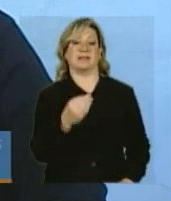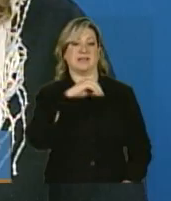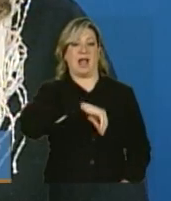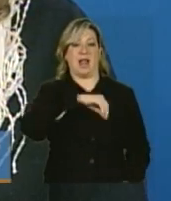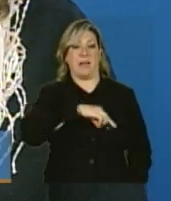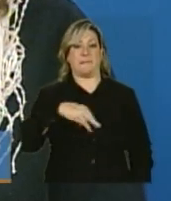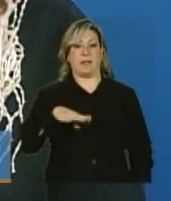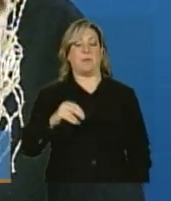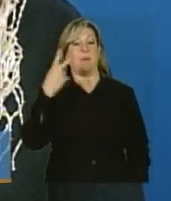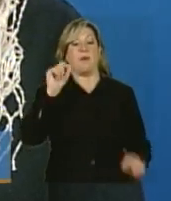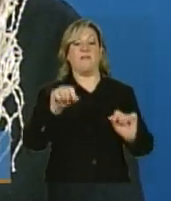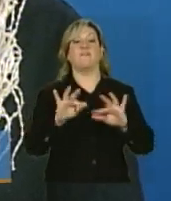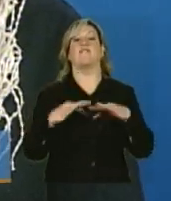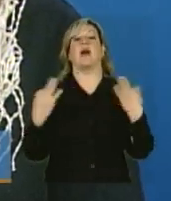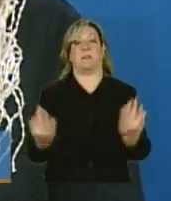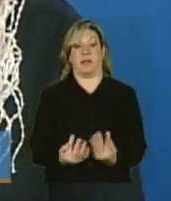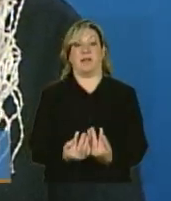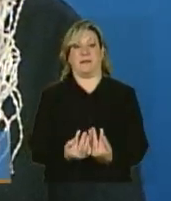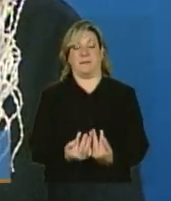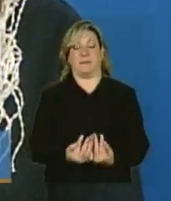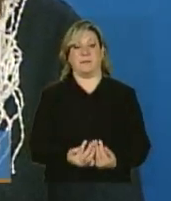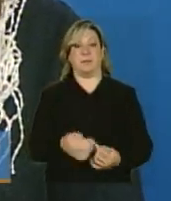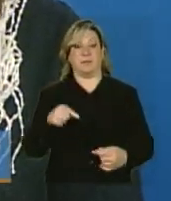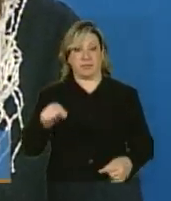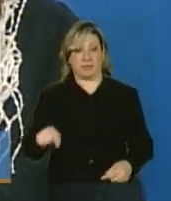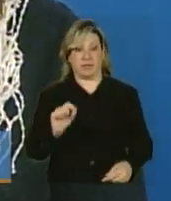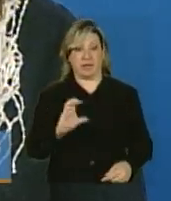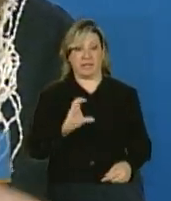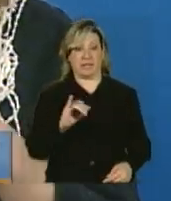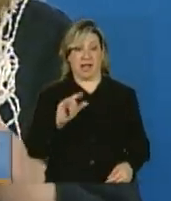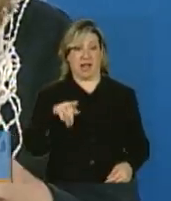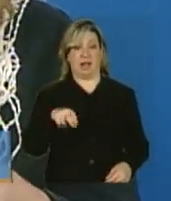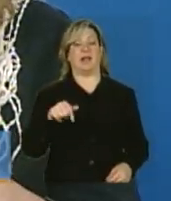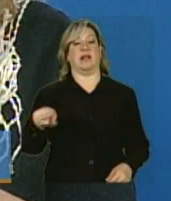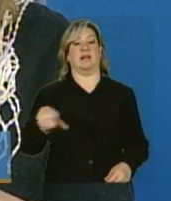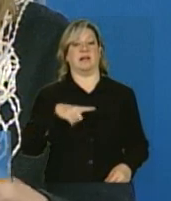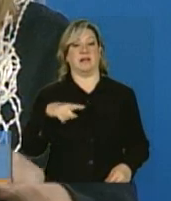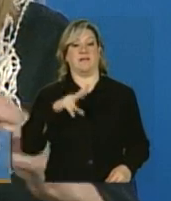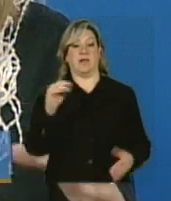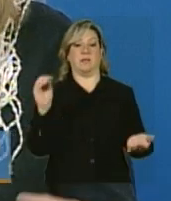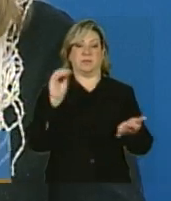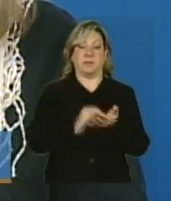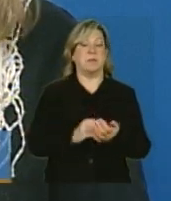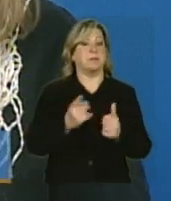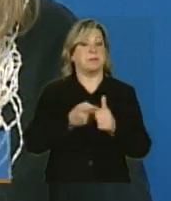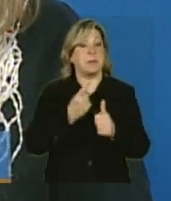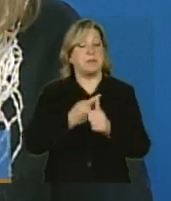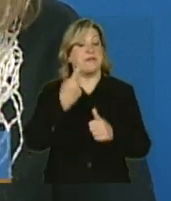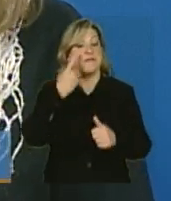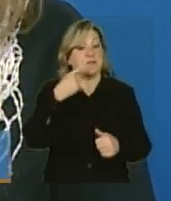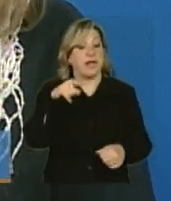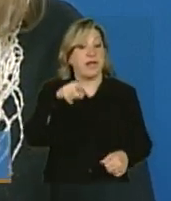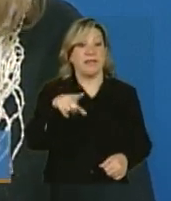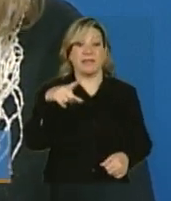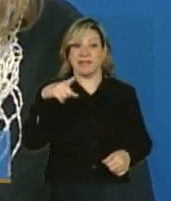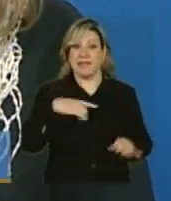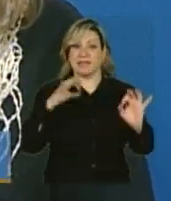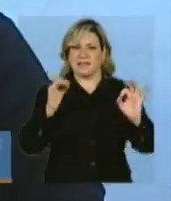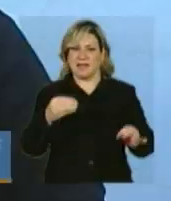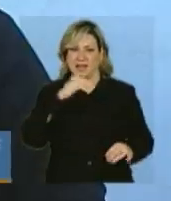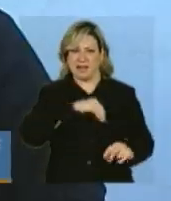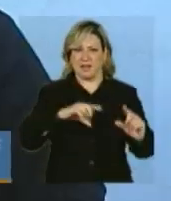família, tá? Então, a família cigana vai ser cadastrada, em primeiro lugar, ela tem que estar nesse